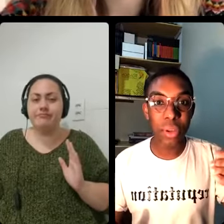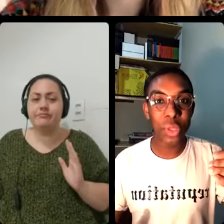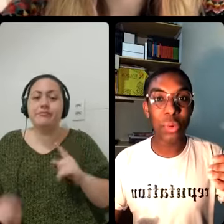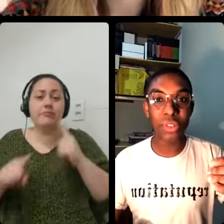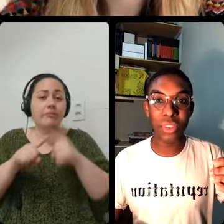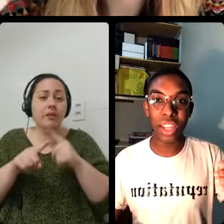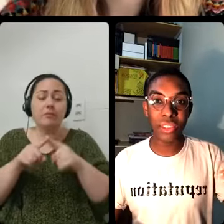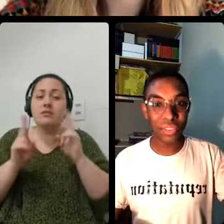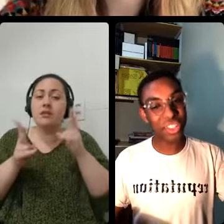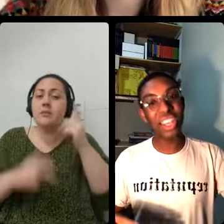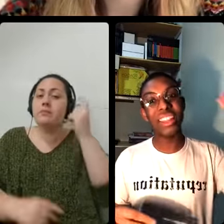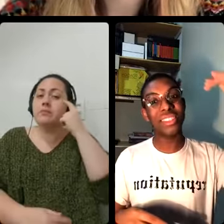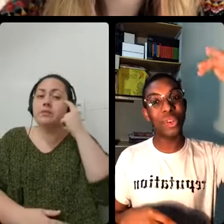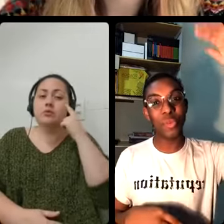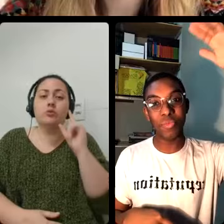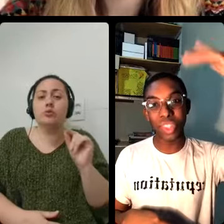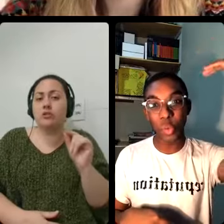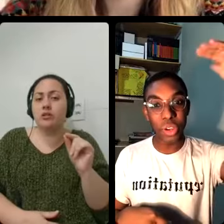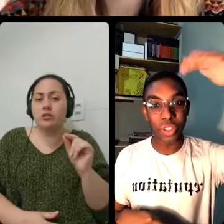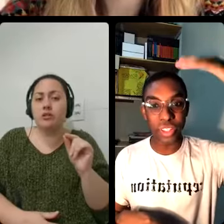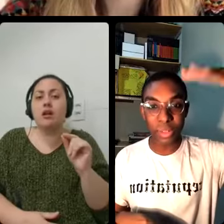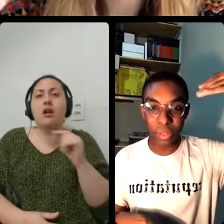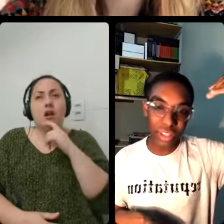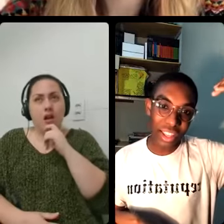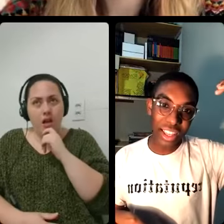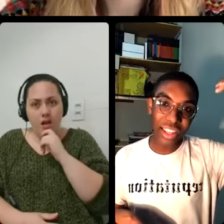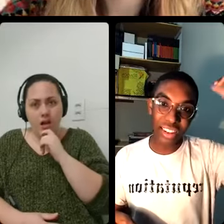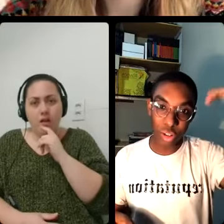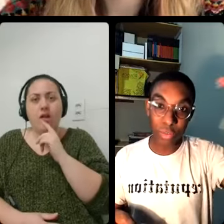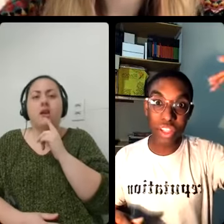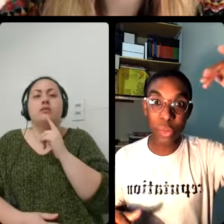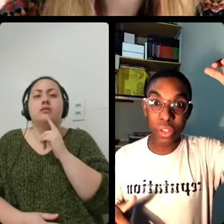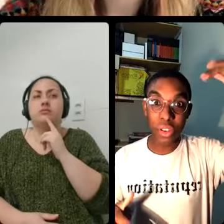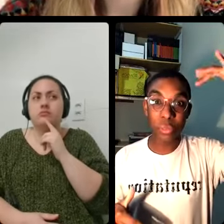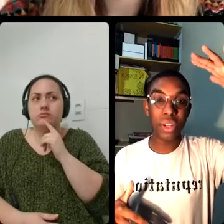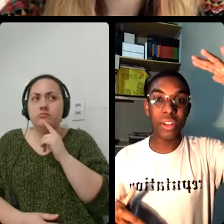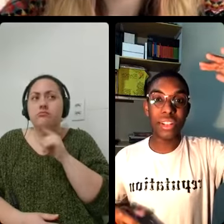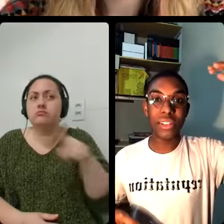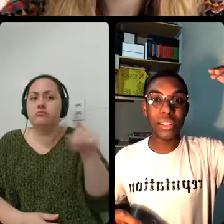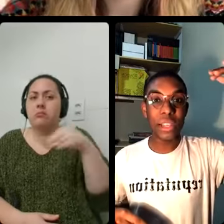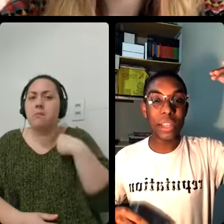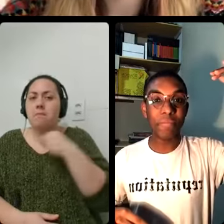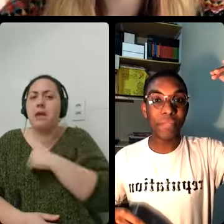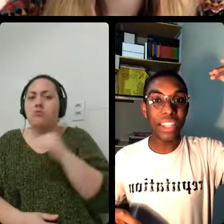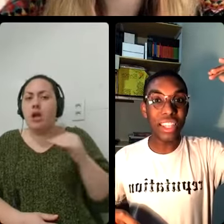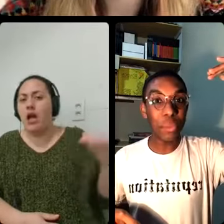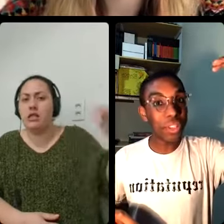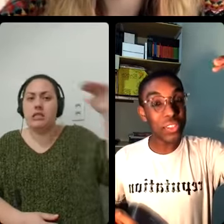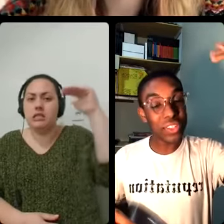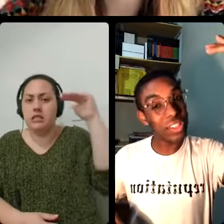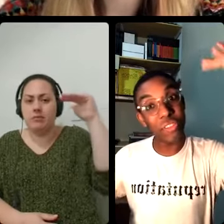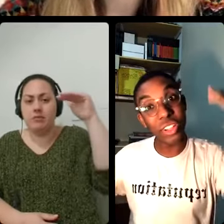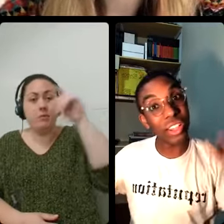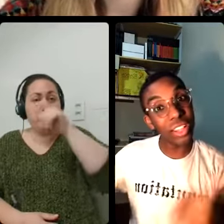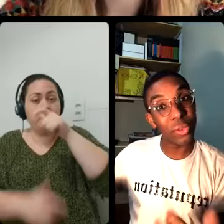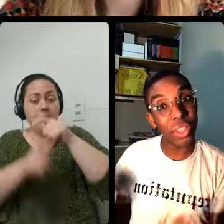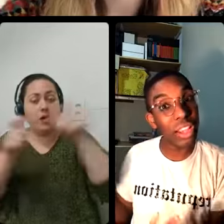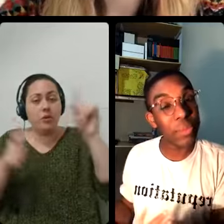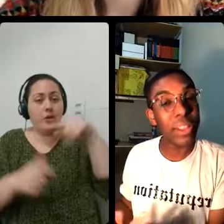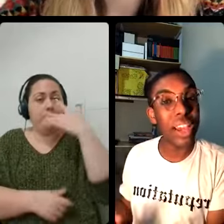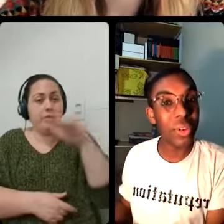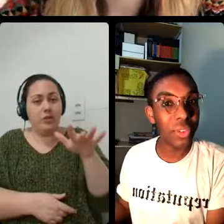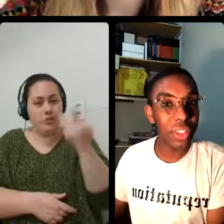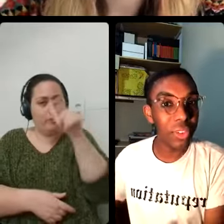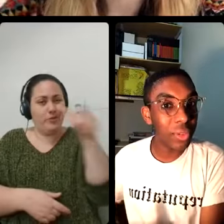desse pressuposto, né? De que eles estão muito acima, e normalmente são pessoas brancas, e que muitas vezes não vão entender o que,